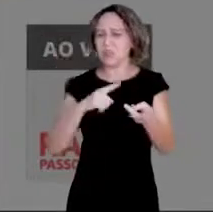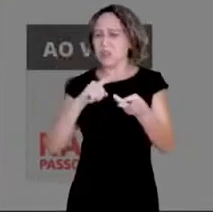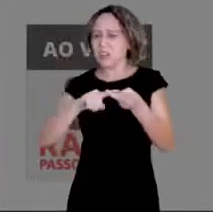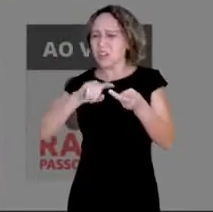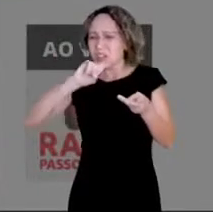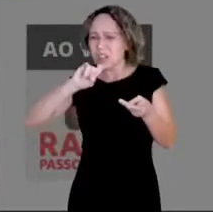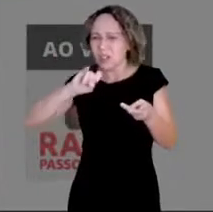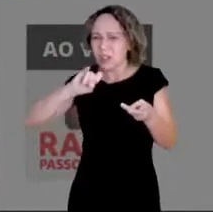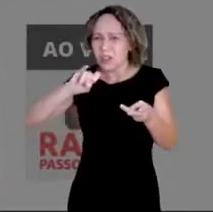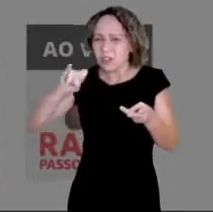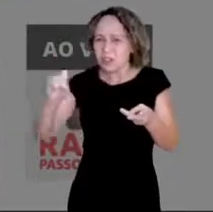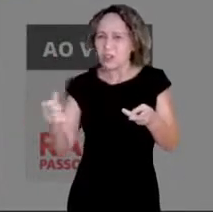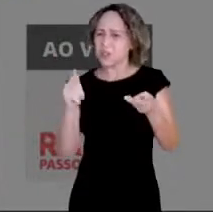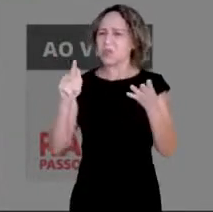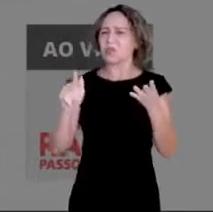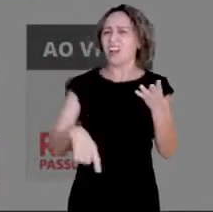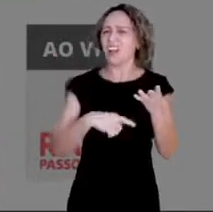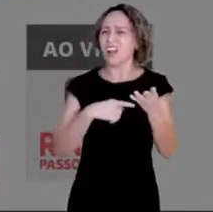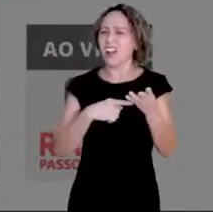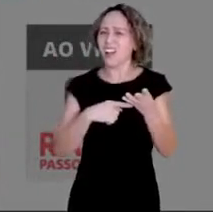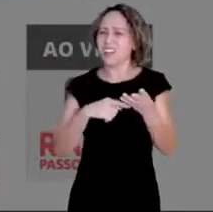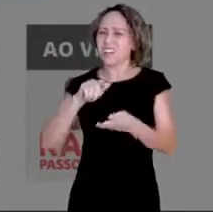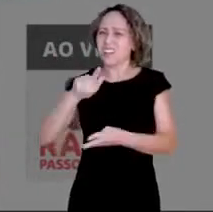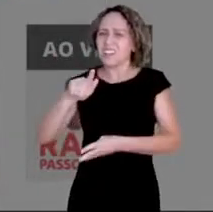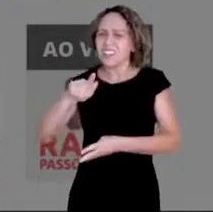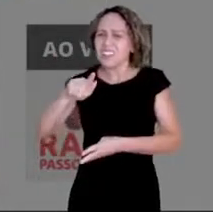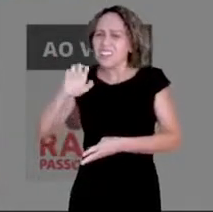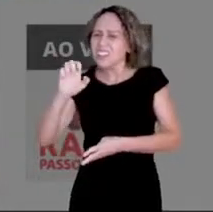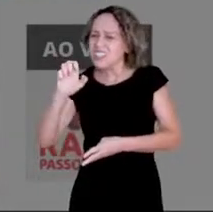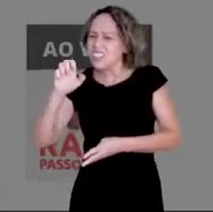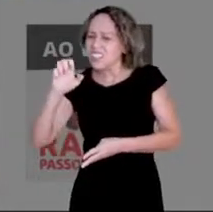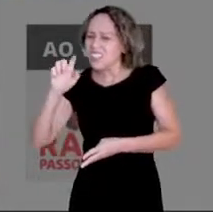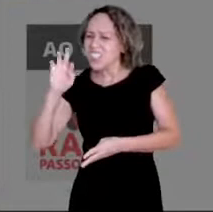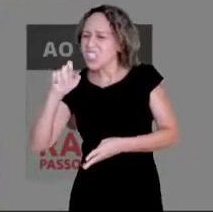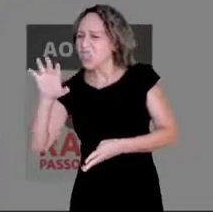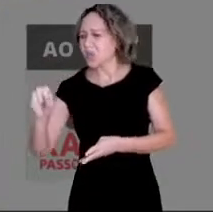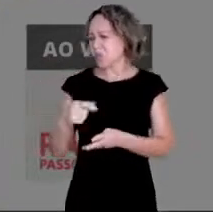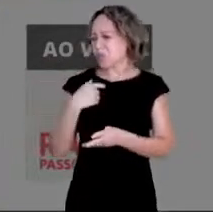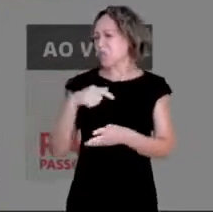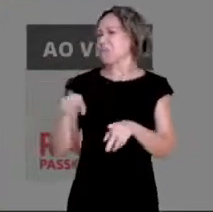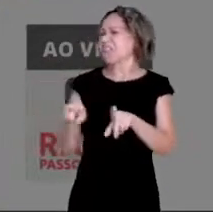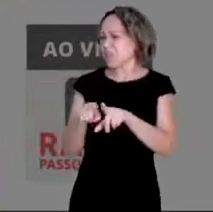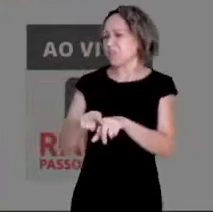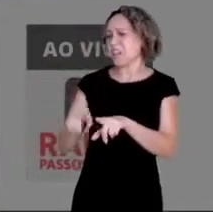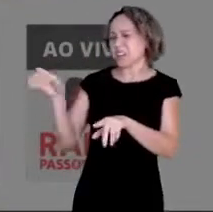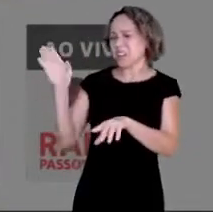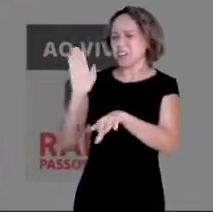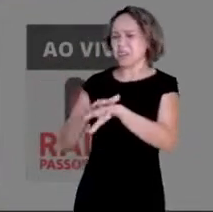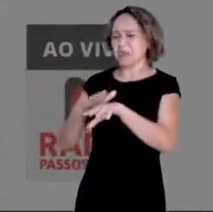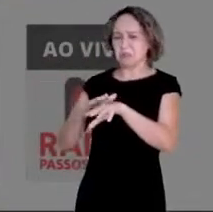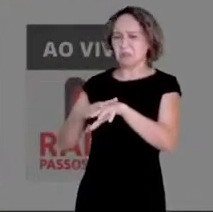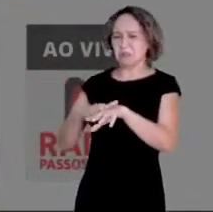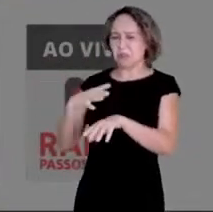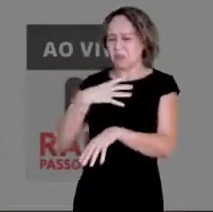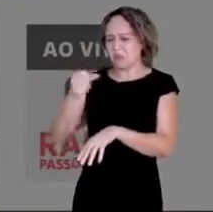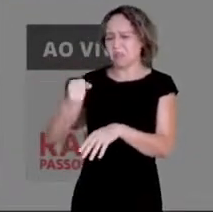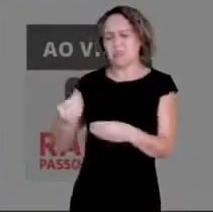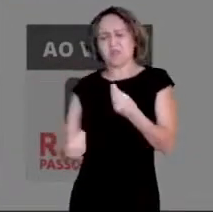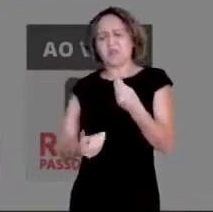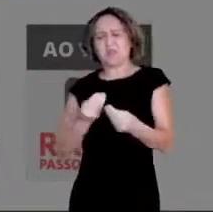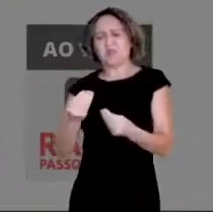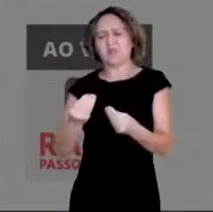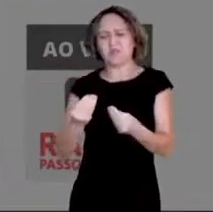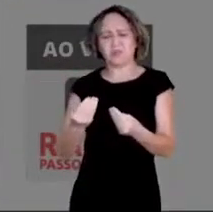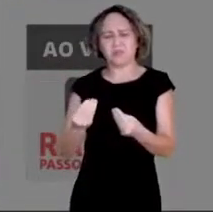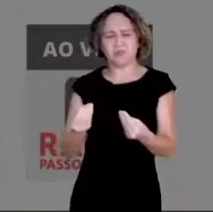Guaxupé, BR-265, trecho entre Ilicínia e Jacuí, resta ali um trecho de aproximadamente 8